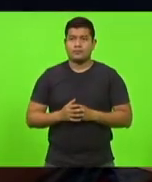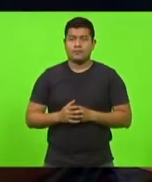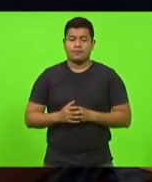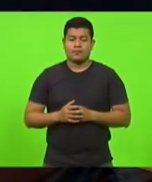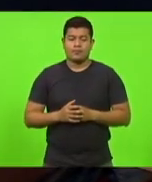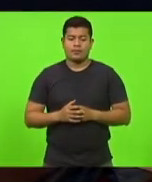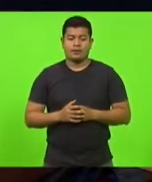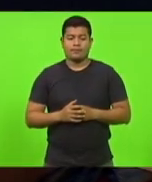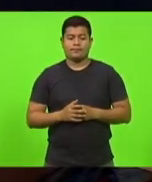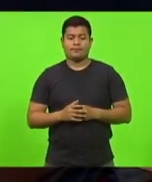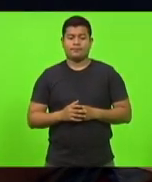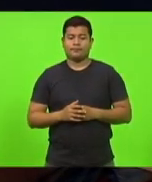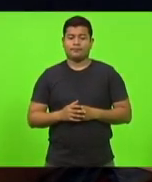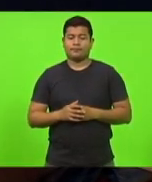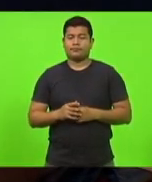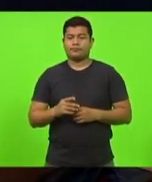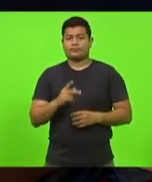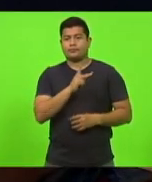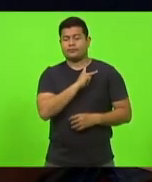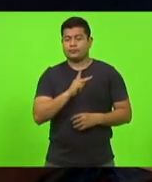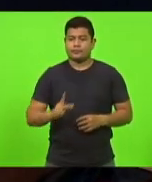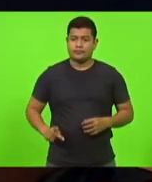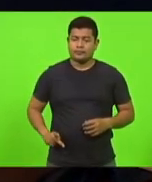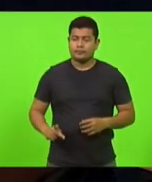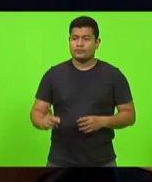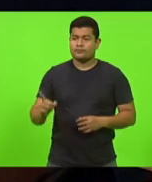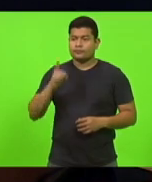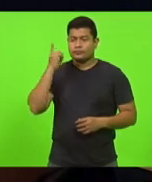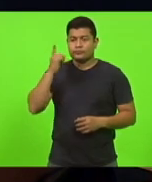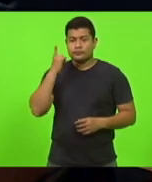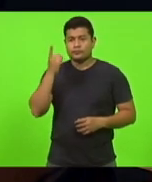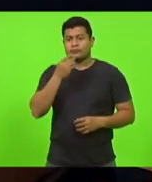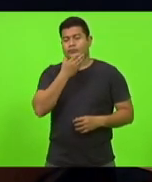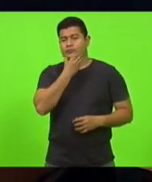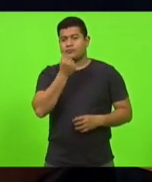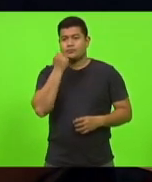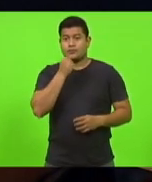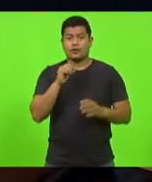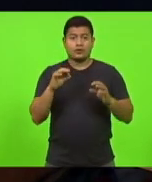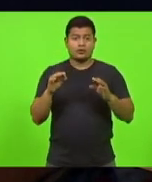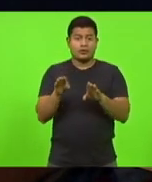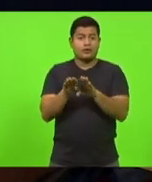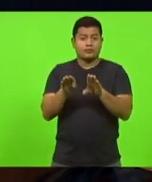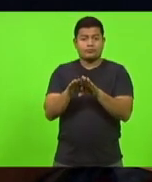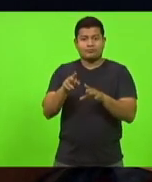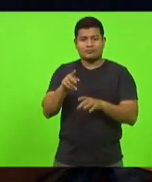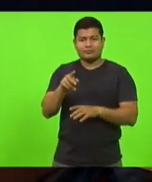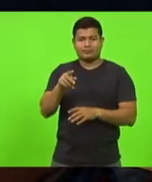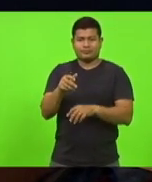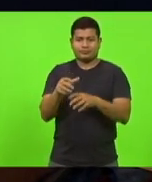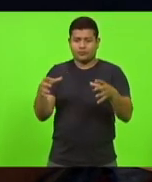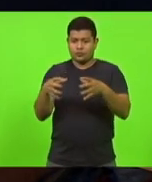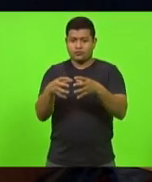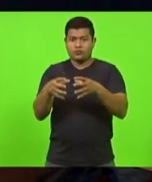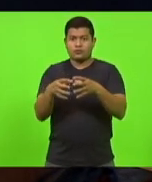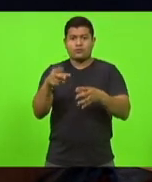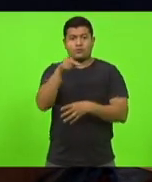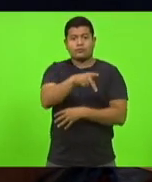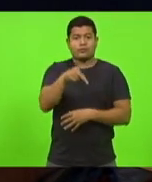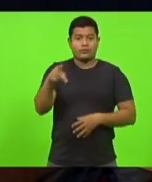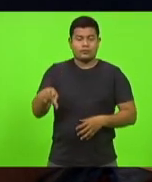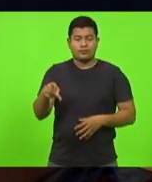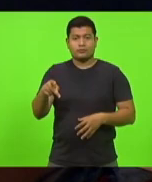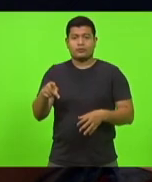Presidente, senhoras deputadas, professores que nos acompanham, demais